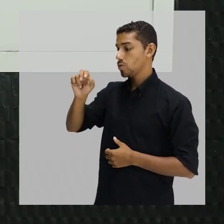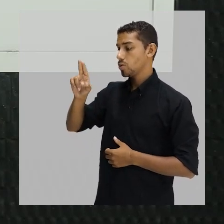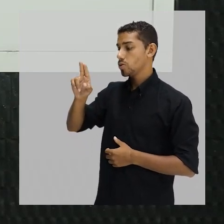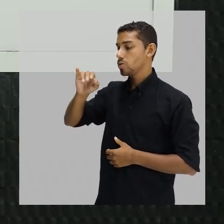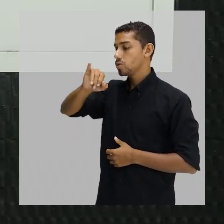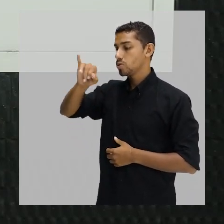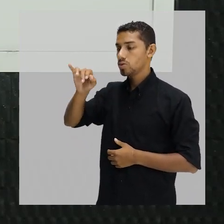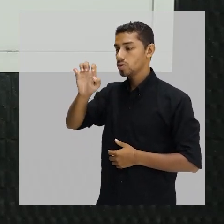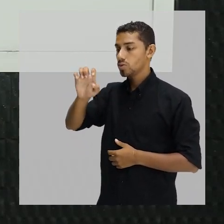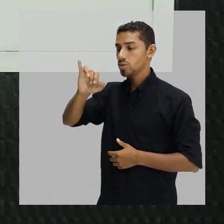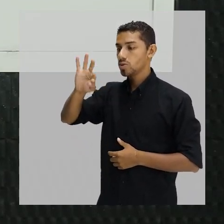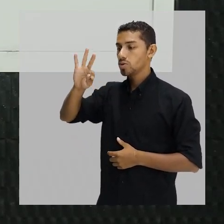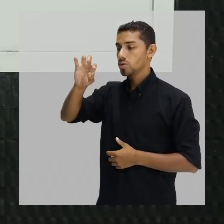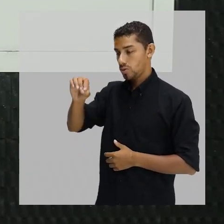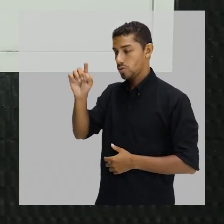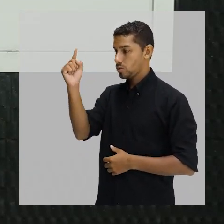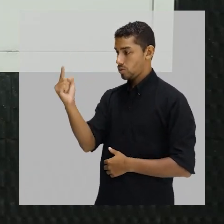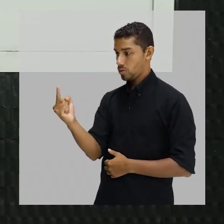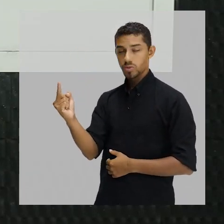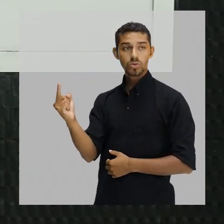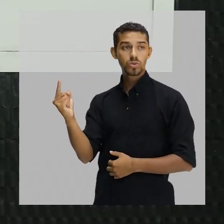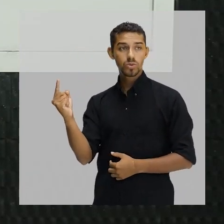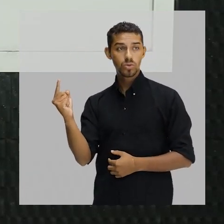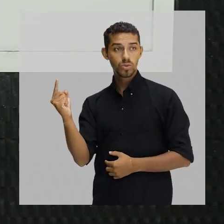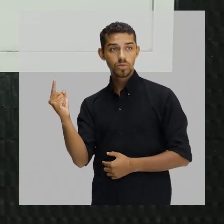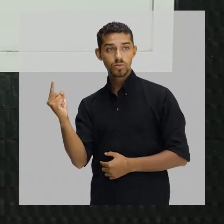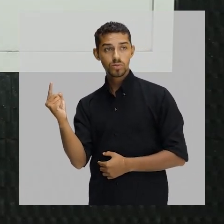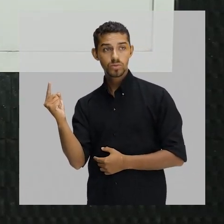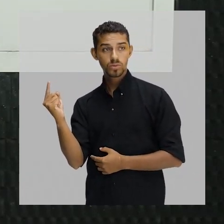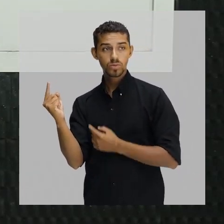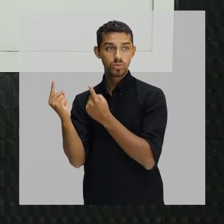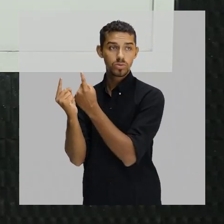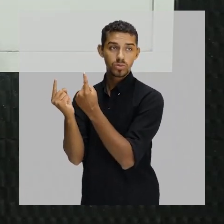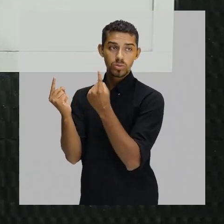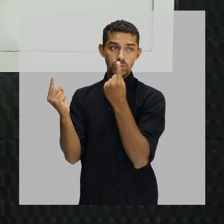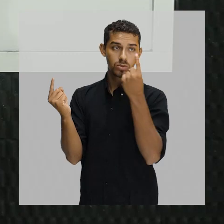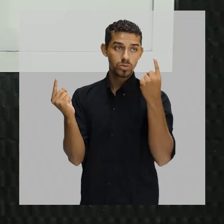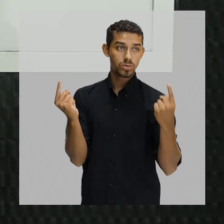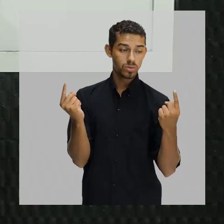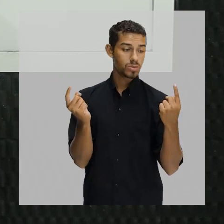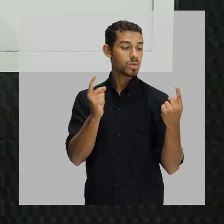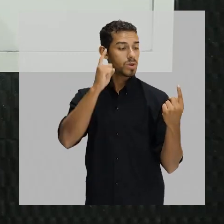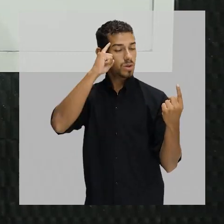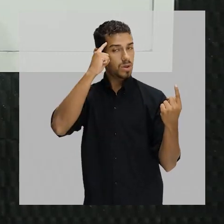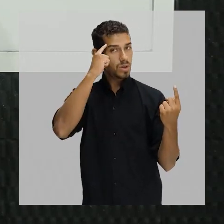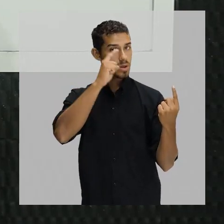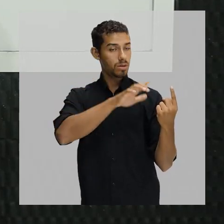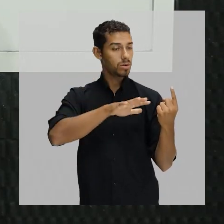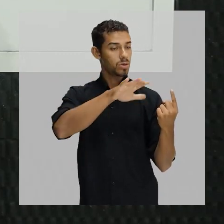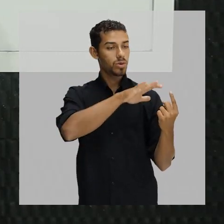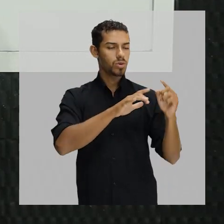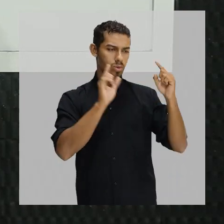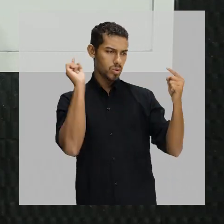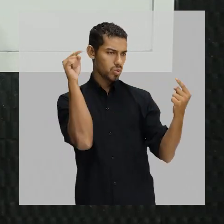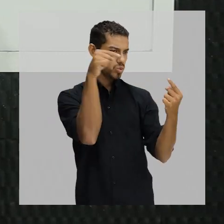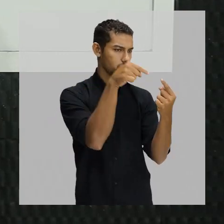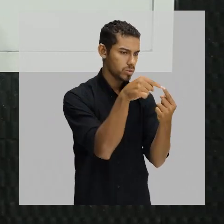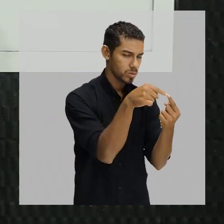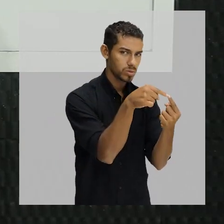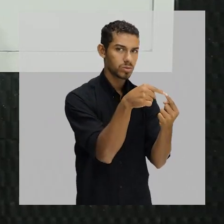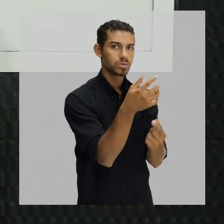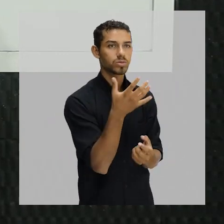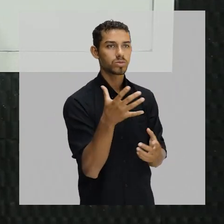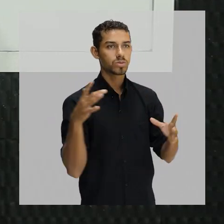certo? Este sujeito, através de uma determinada intencionalidade, vai